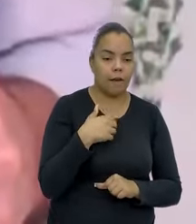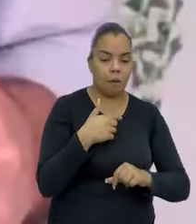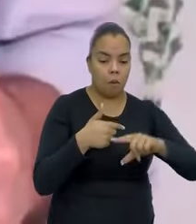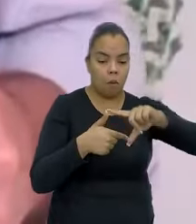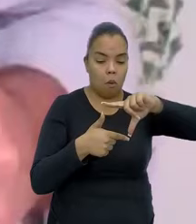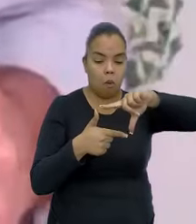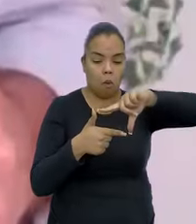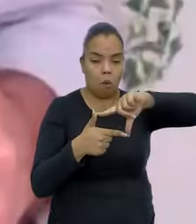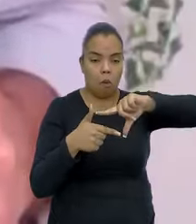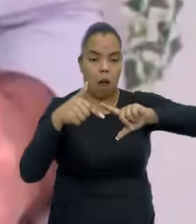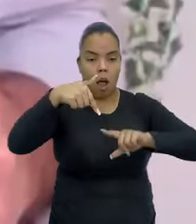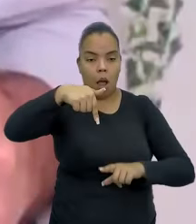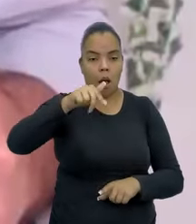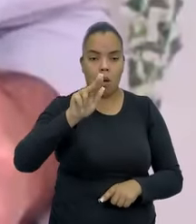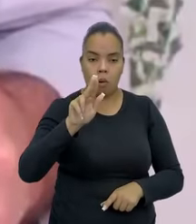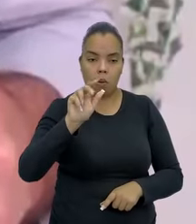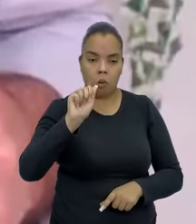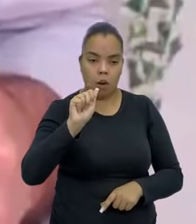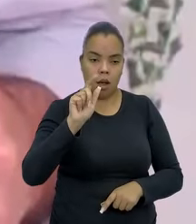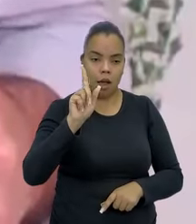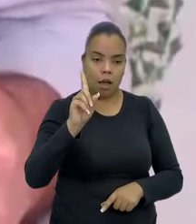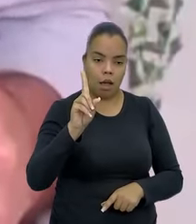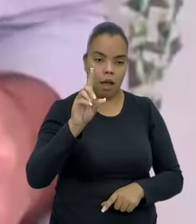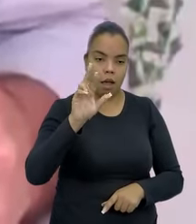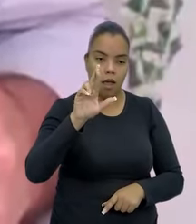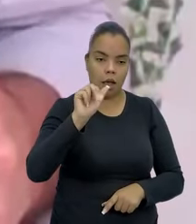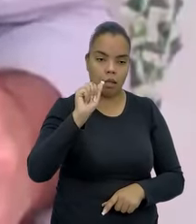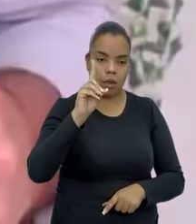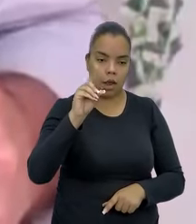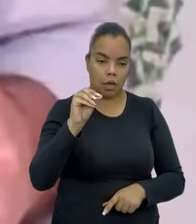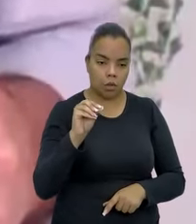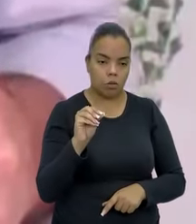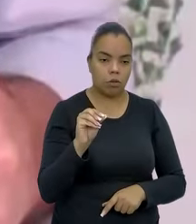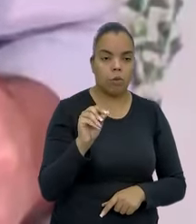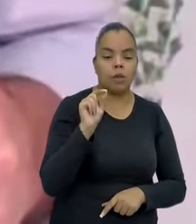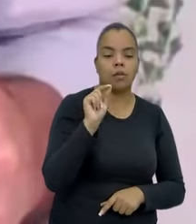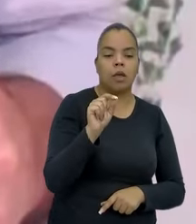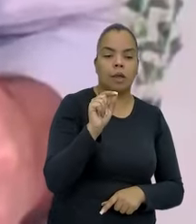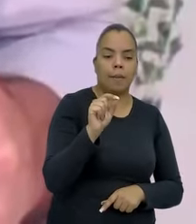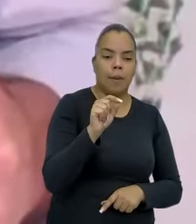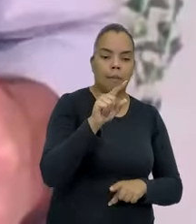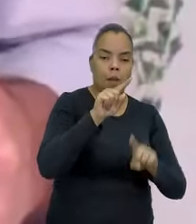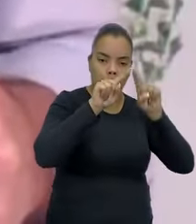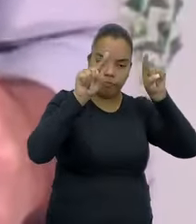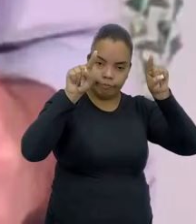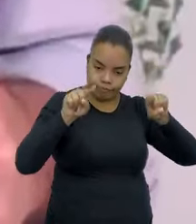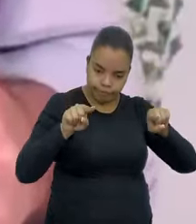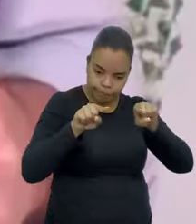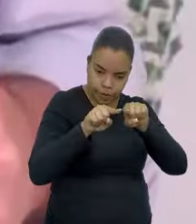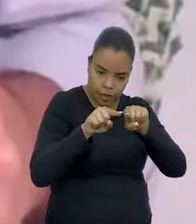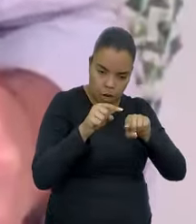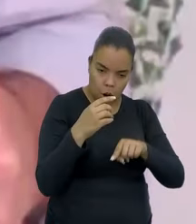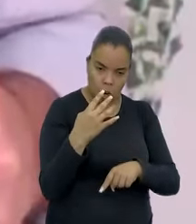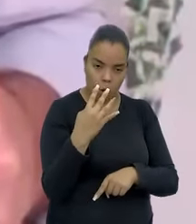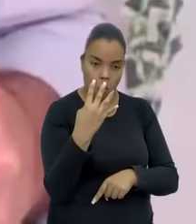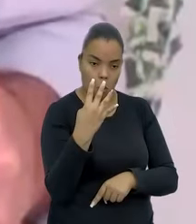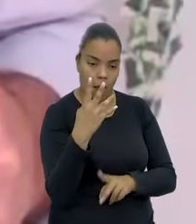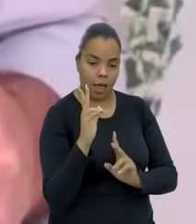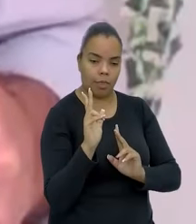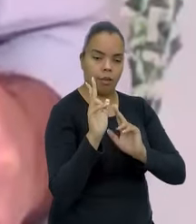quadrado também é um retângulo né mas é um retângulo que possui os quatro lados